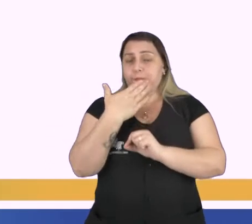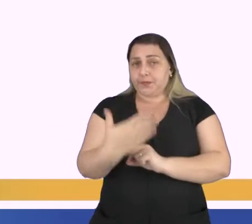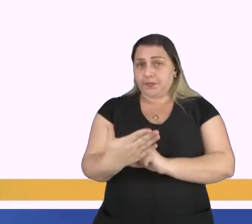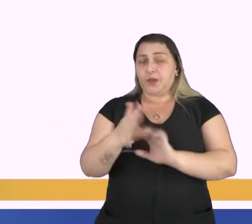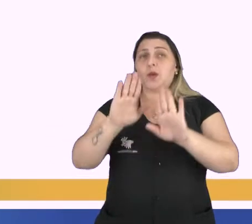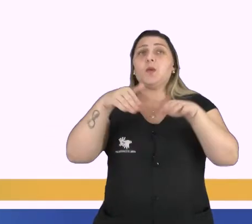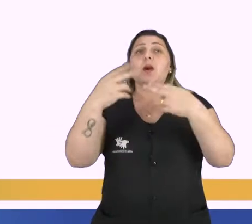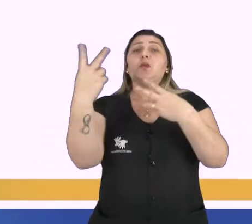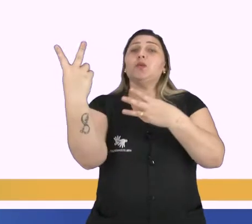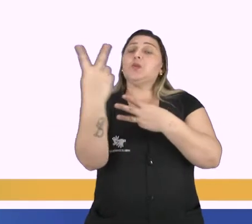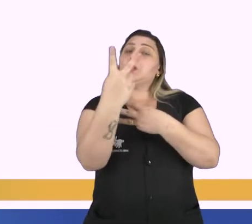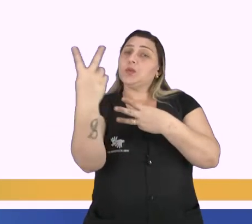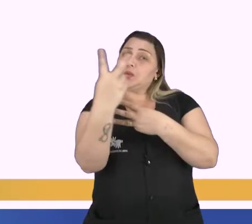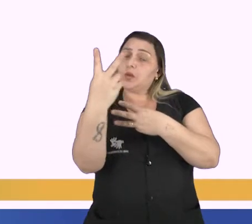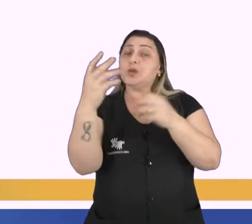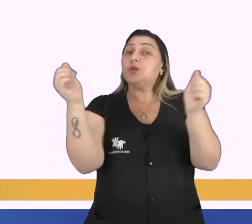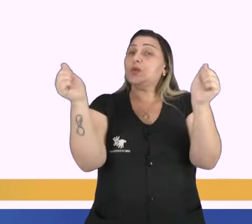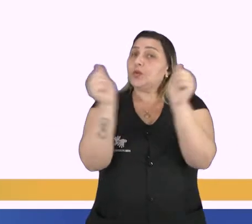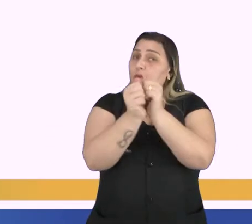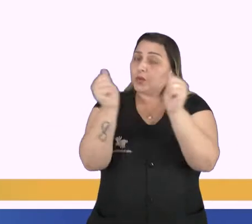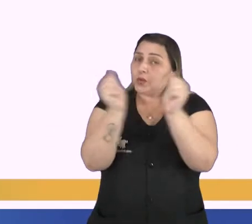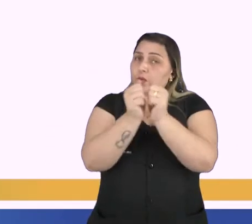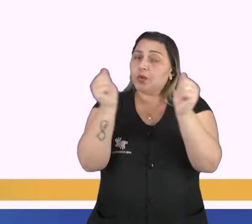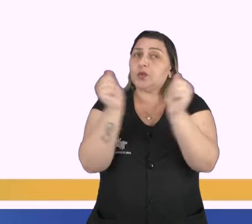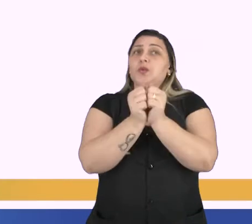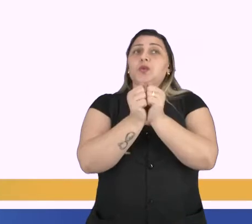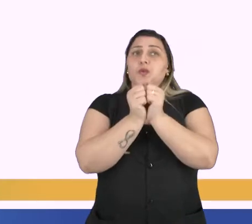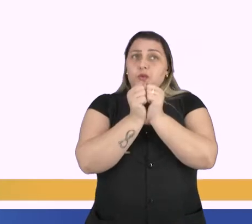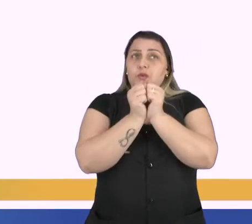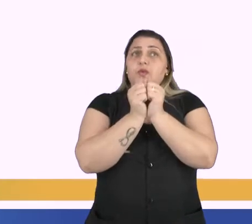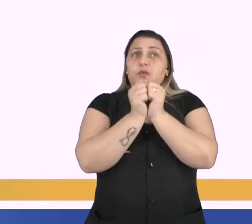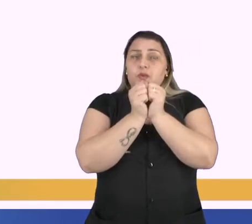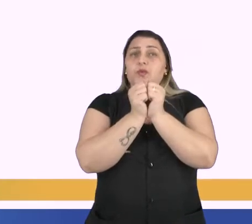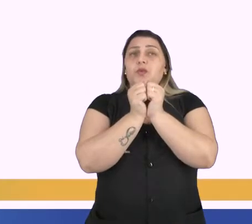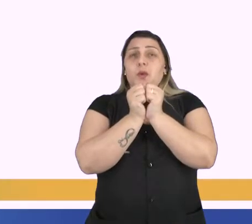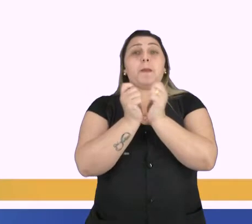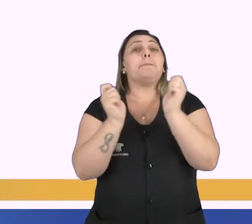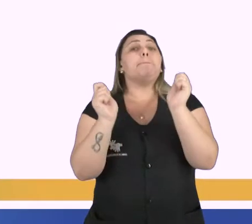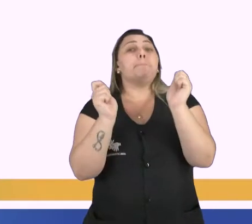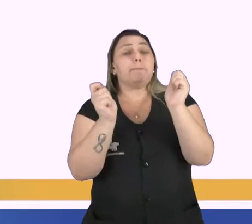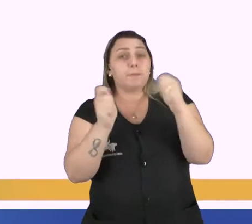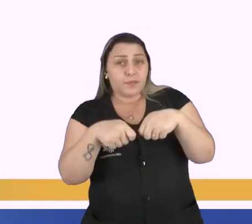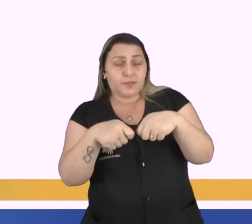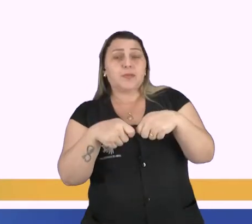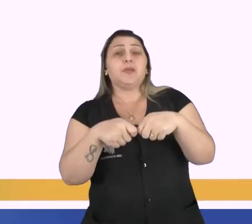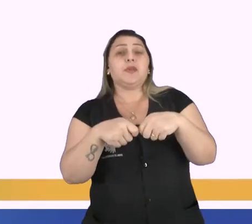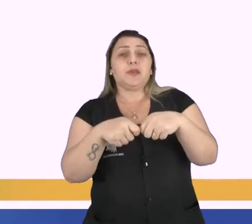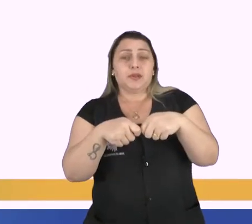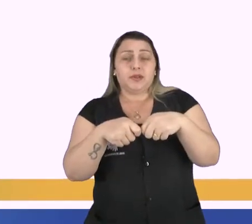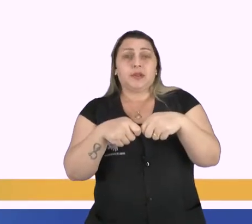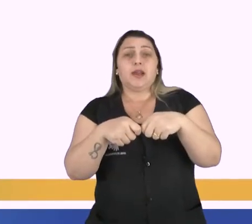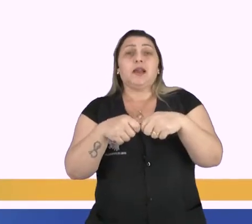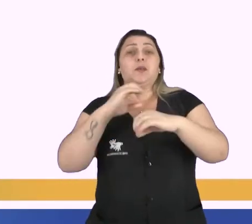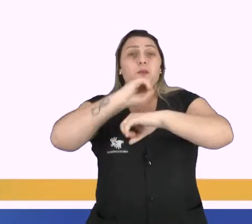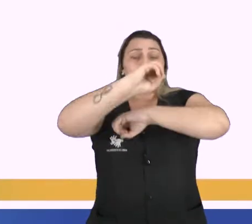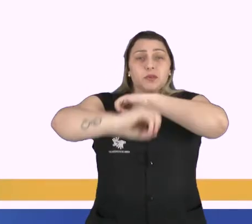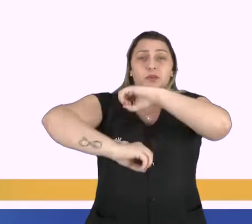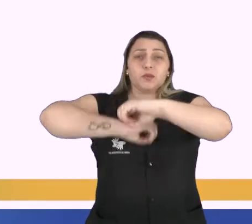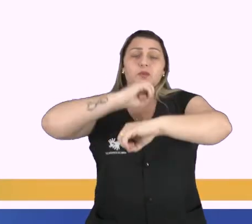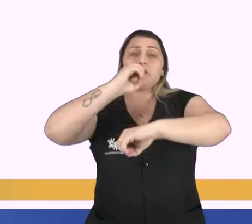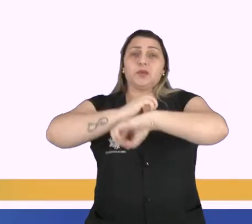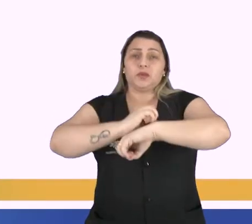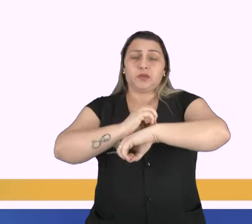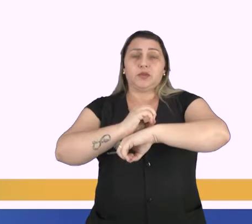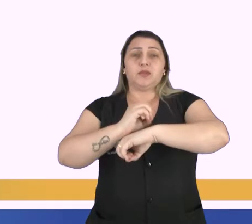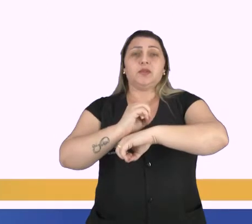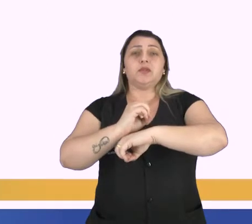Quais são os dois fatores que juntos propiciam, né, possibilitam a passagem das estações do ano? A gente comentou